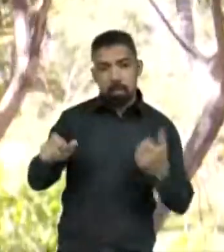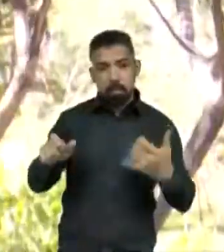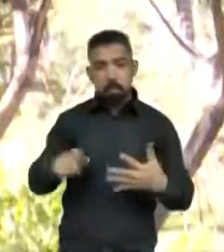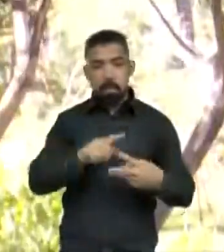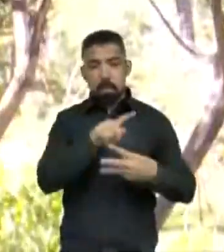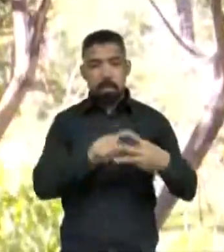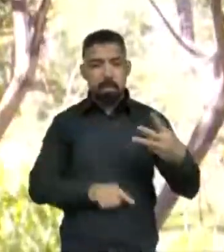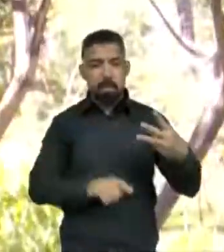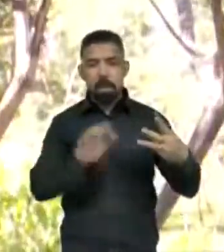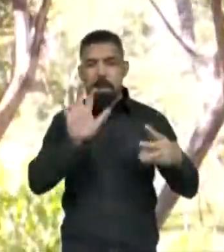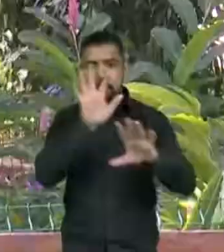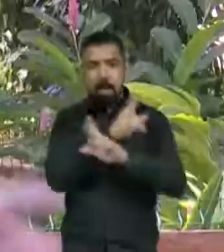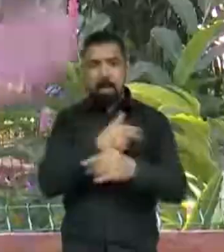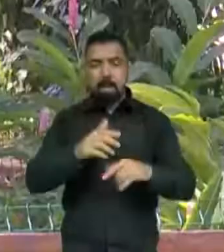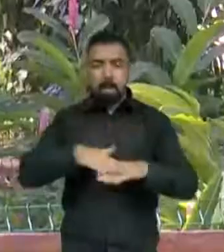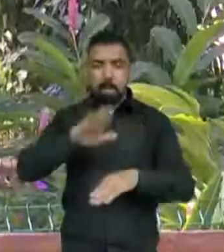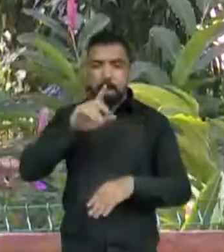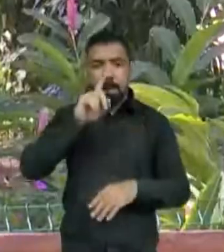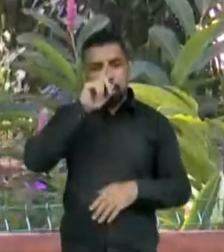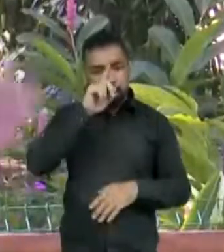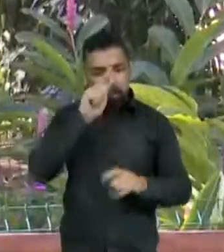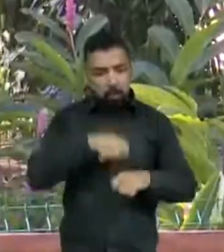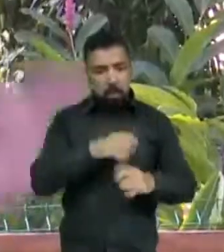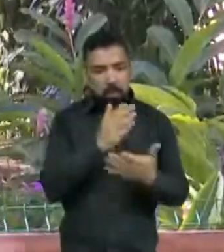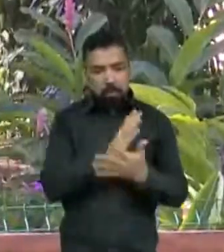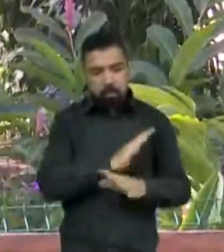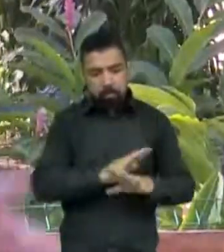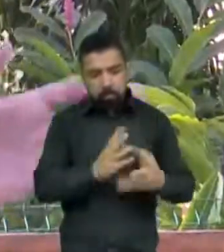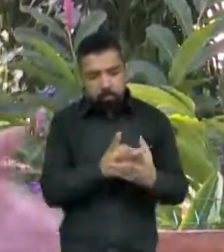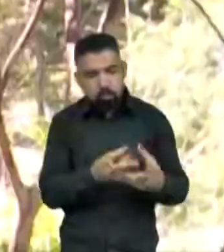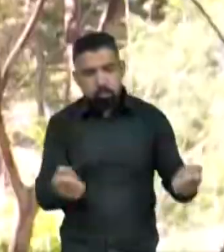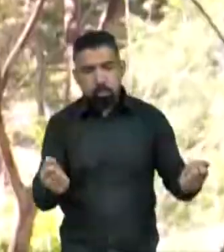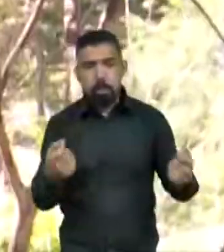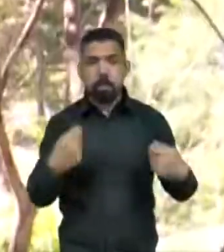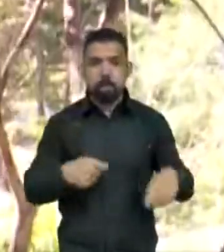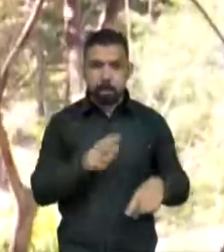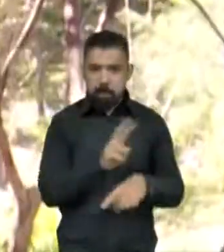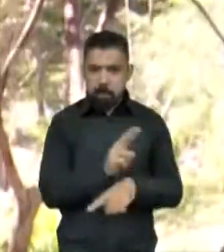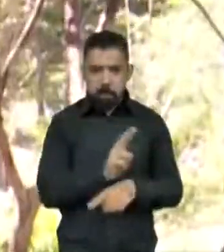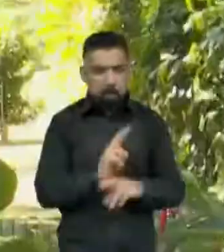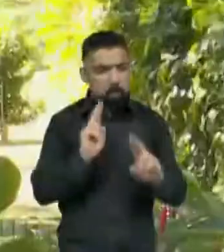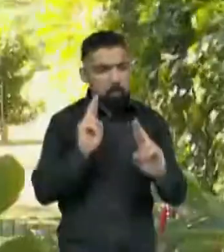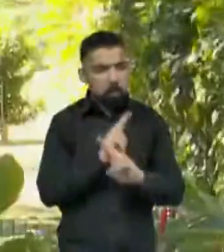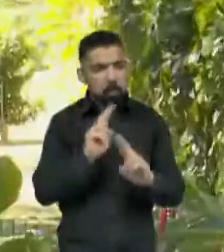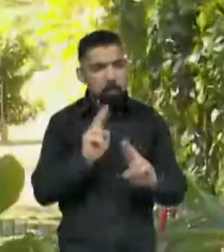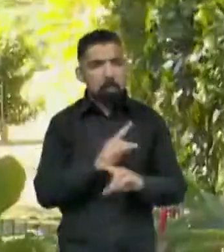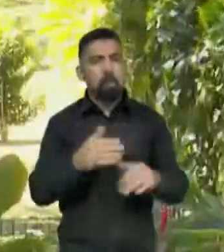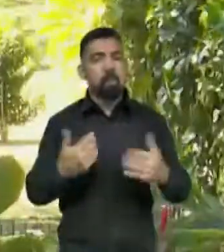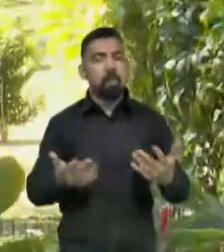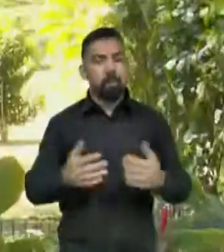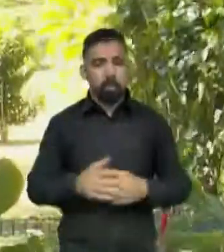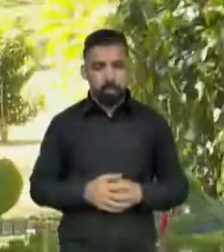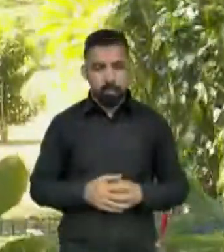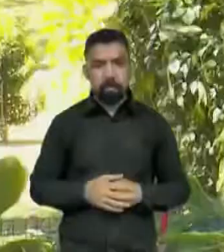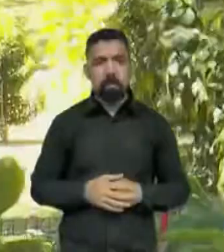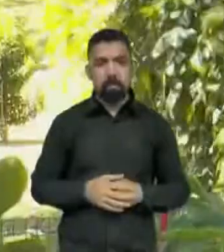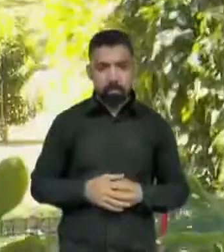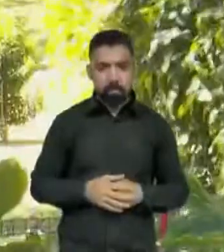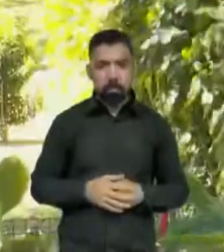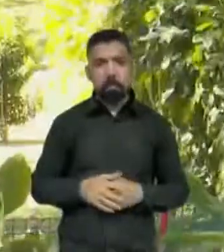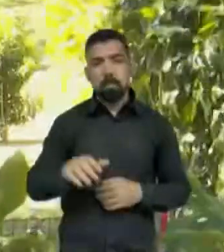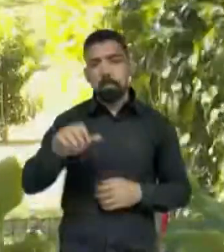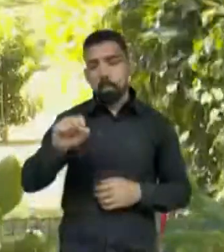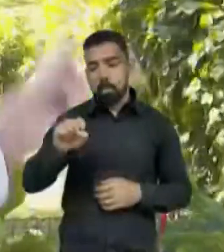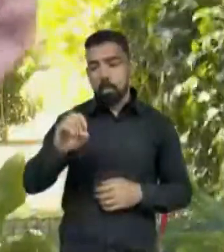lista mais ameaçados e que necessitam de ação de preservação urgente. Soldadinho do Araripe, se você não conhece,